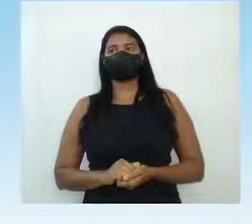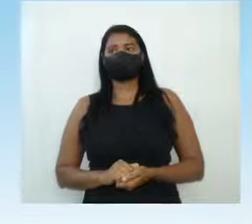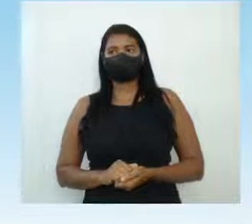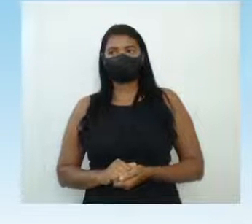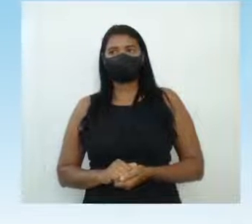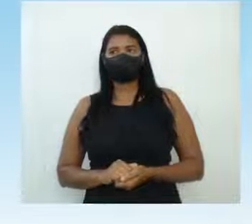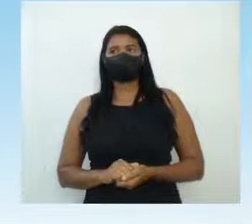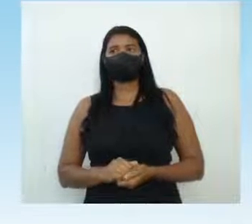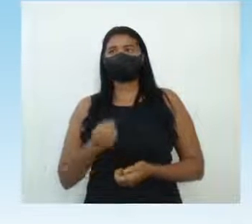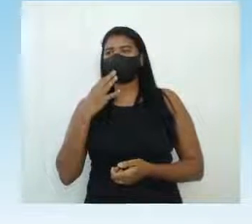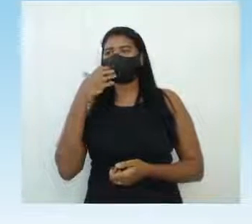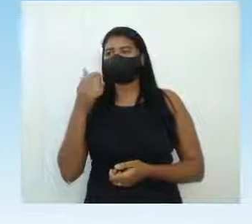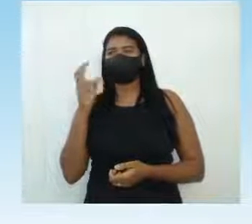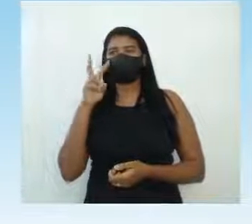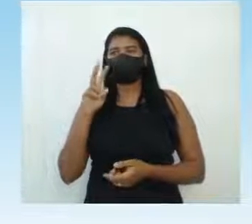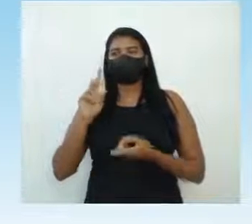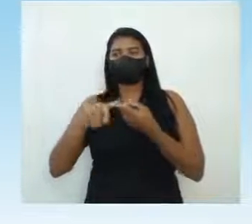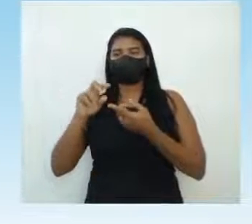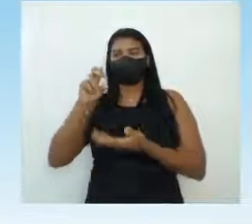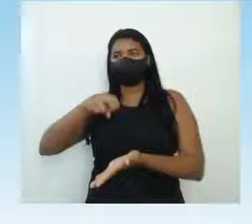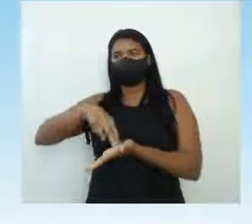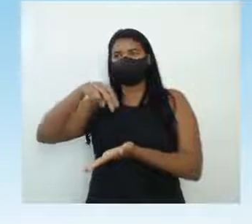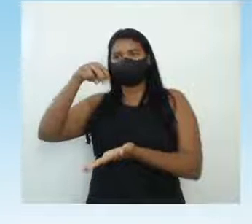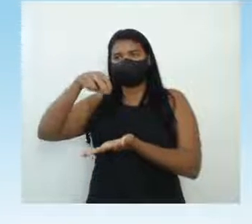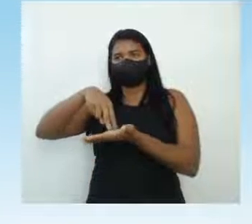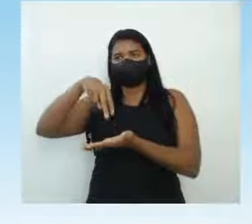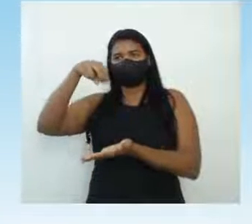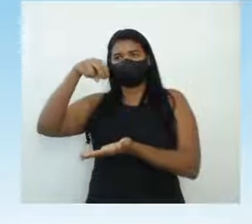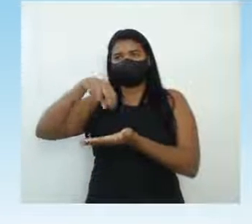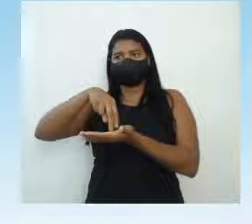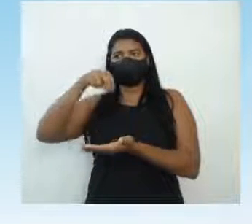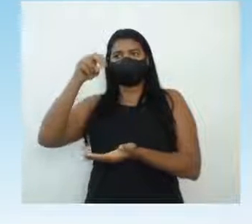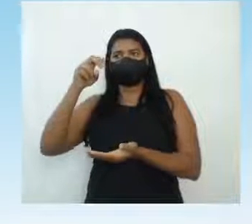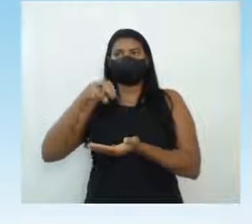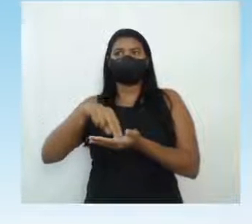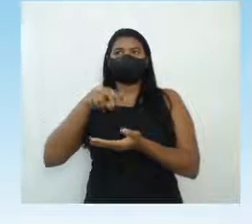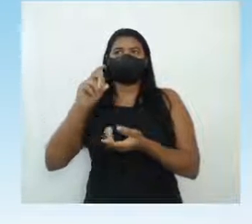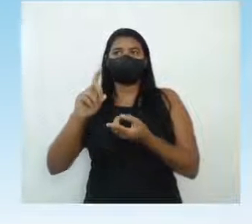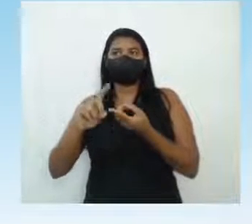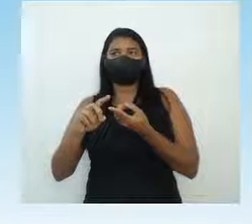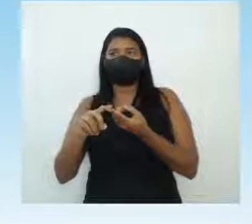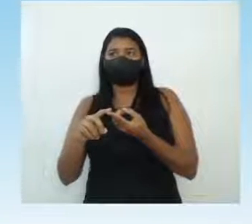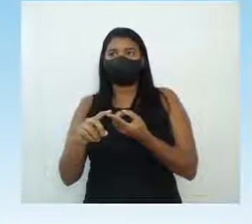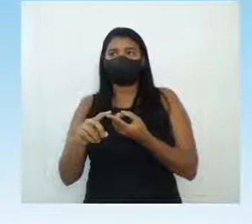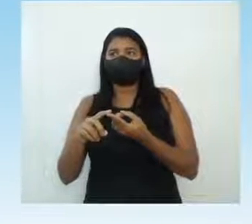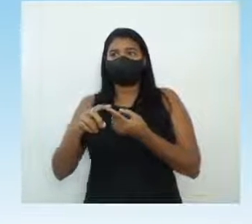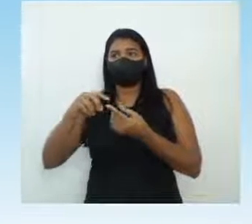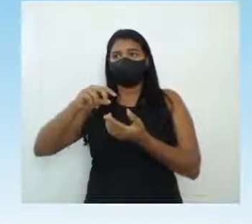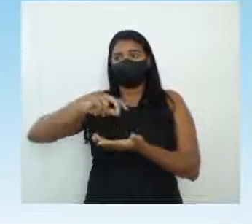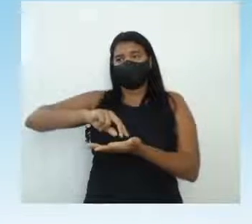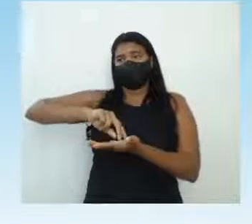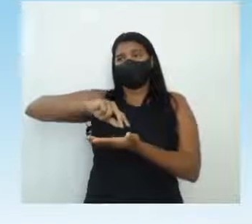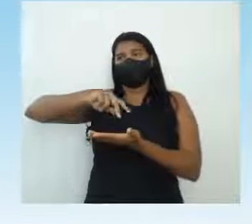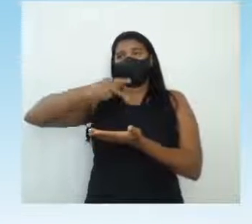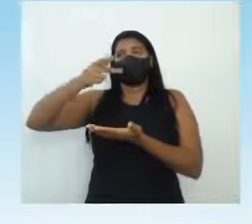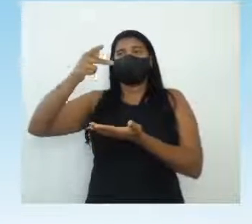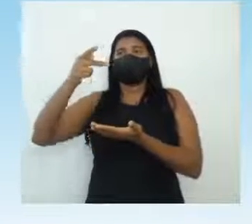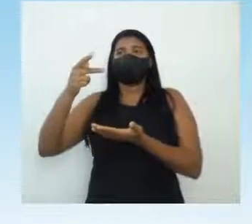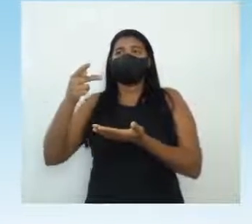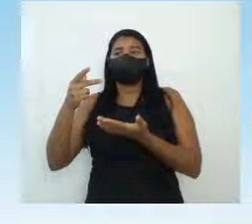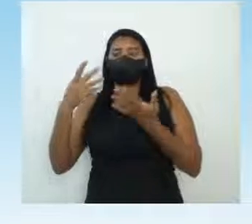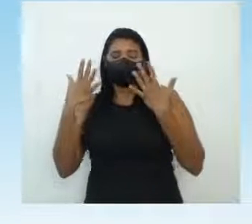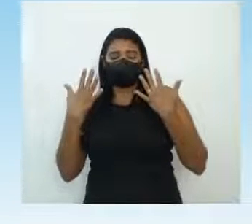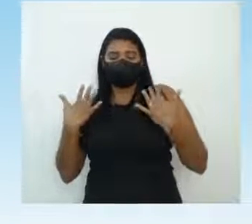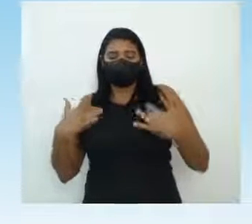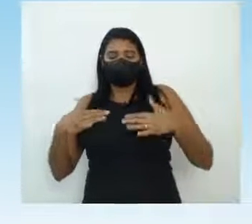ver. Tem os saltos, utilizando eixos verticais e horizontais. Os saltos ou pulos são movimentos que deixam o